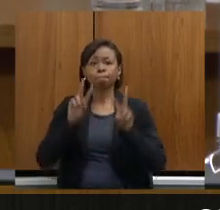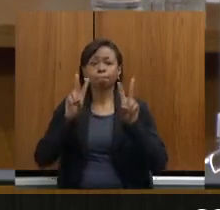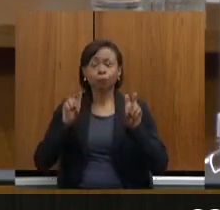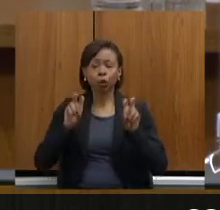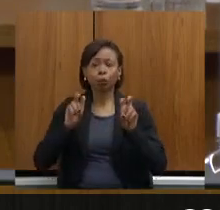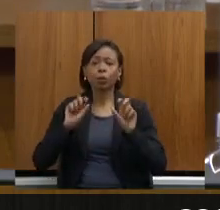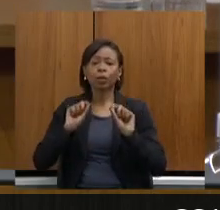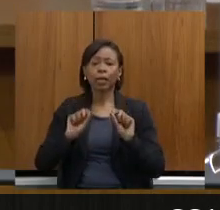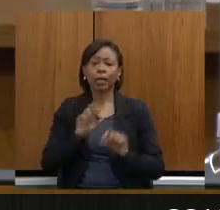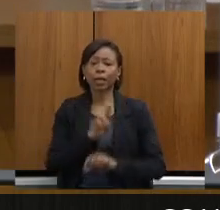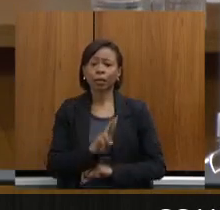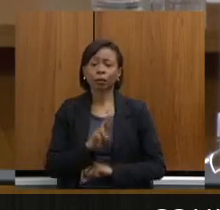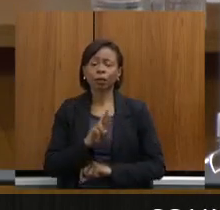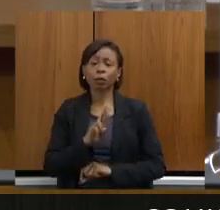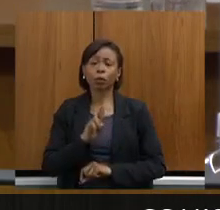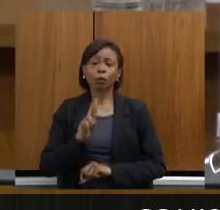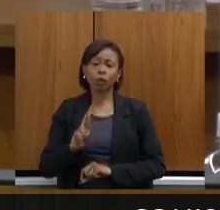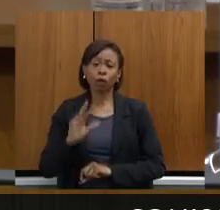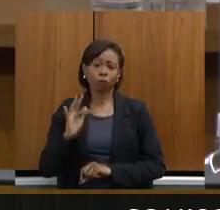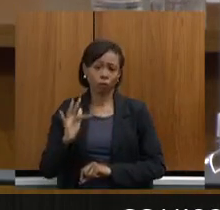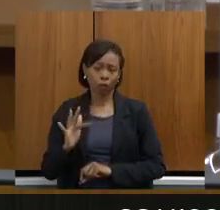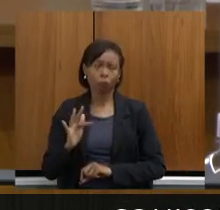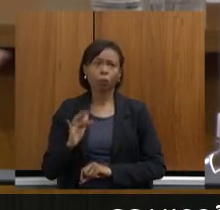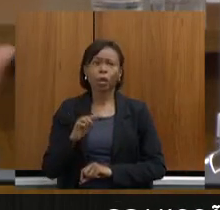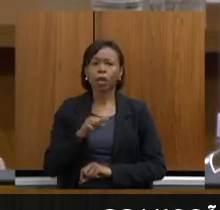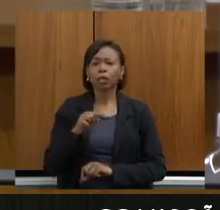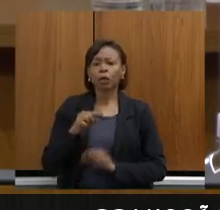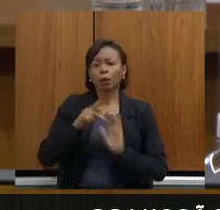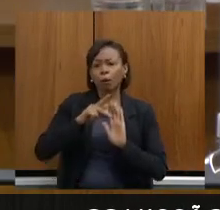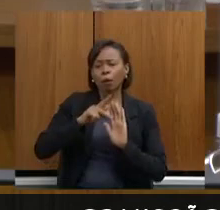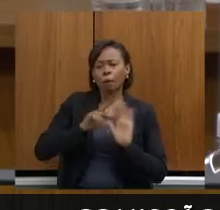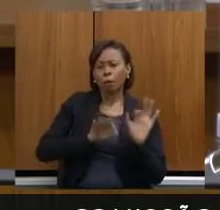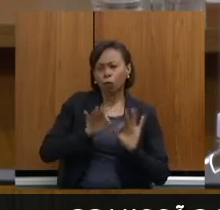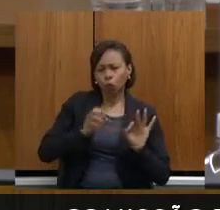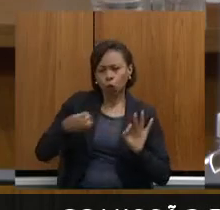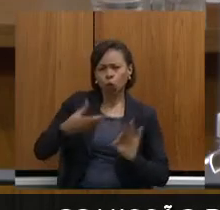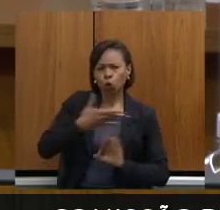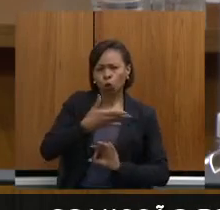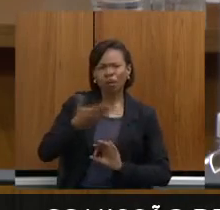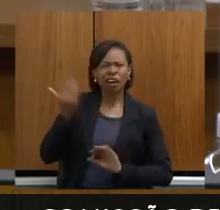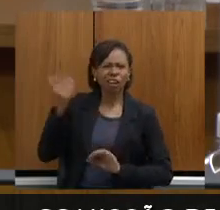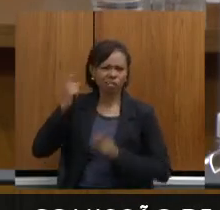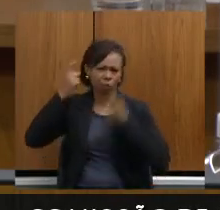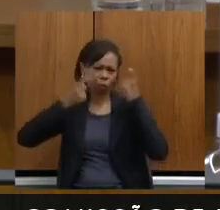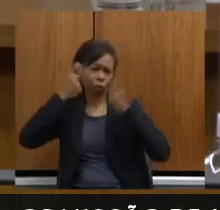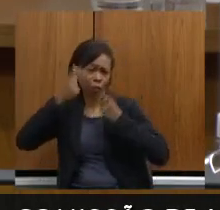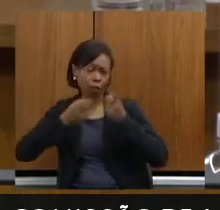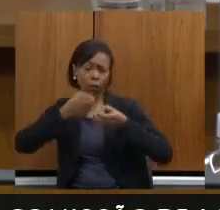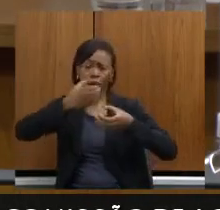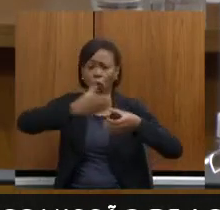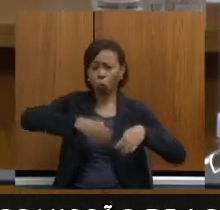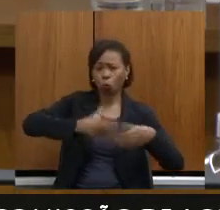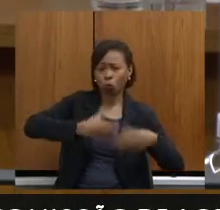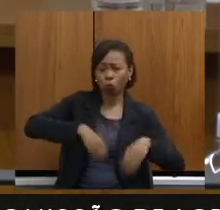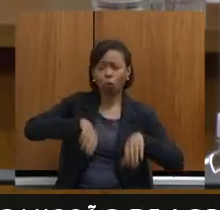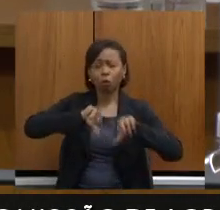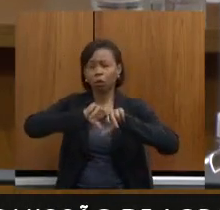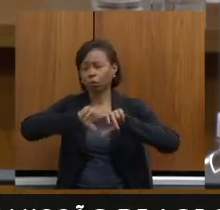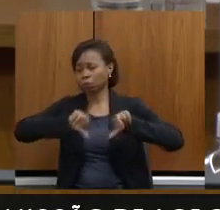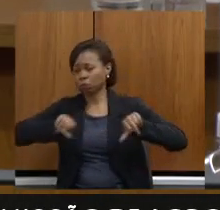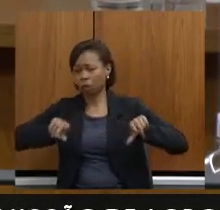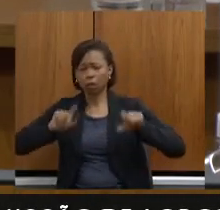e esse novo projeto que foi feito porque antigamente tinha uma preocupação muito grande em relação à concursos em relação